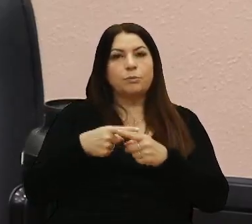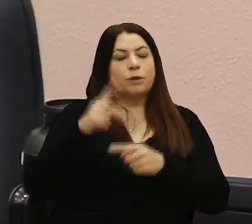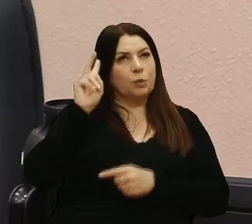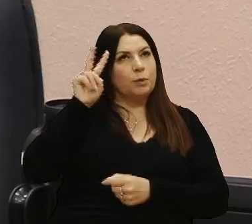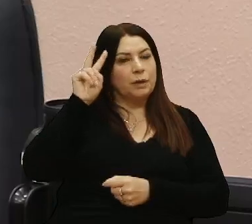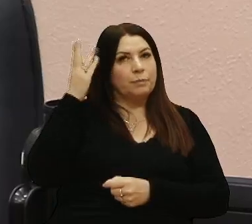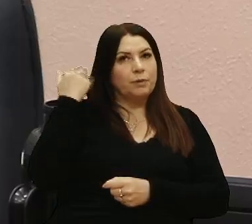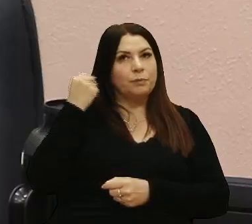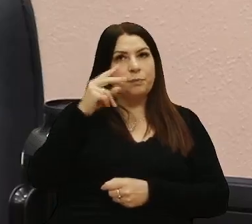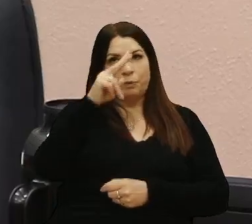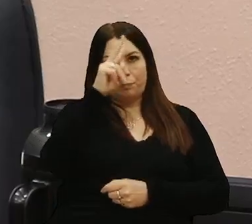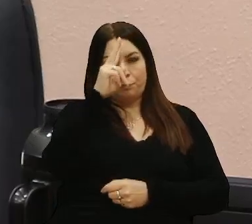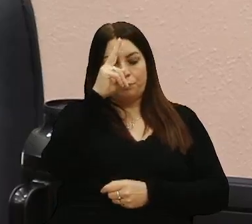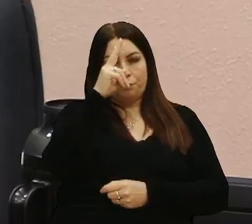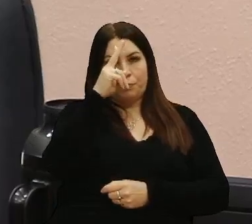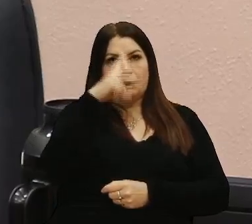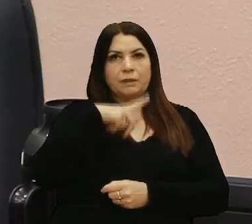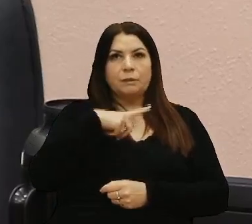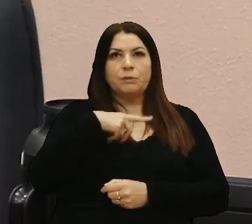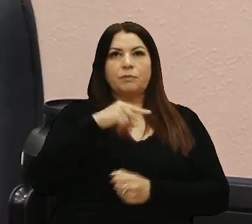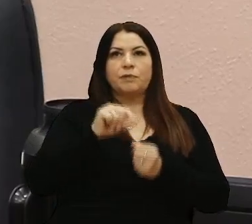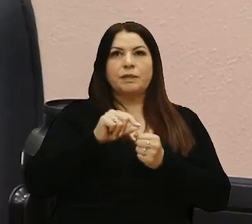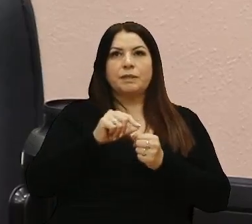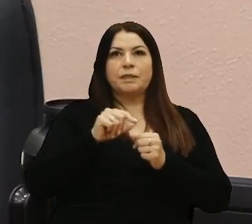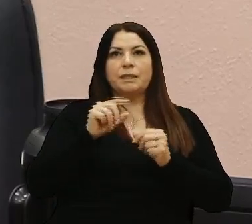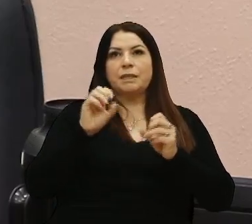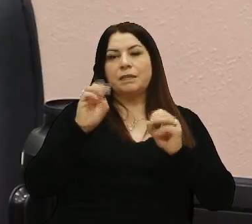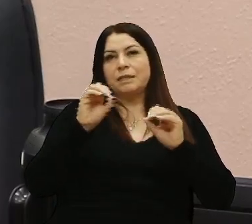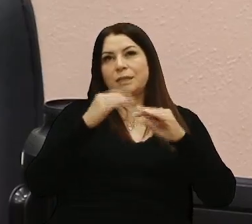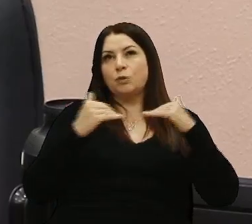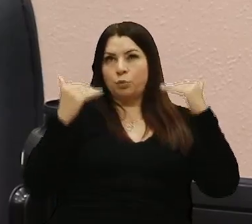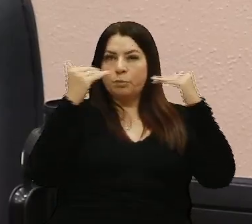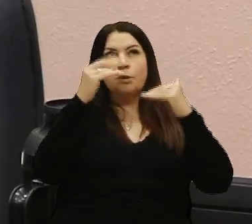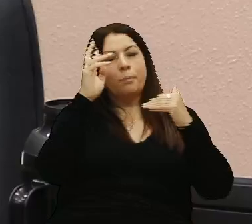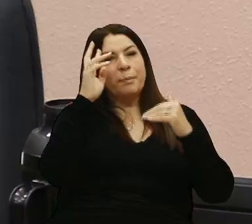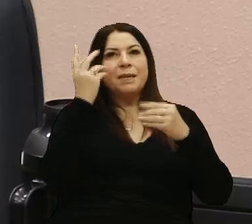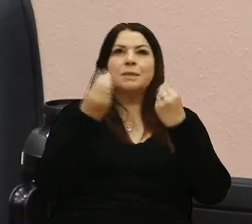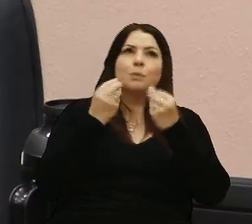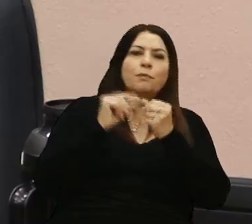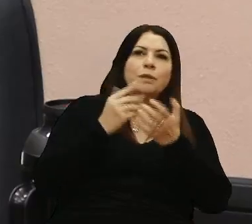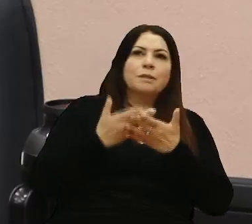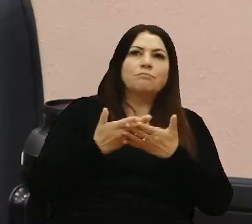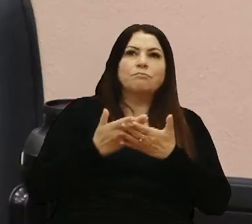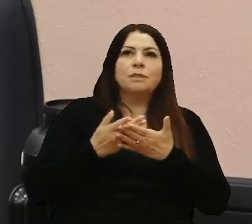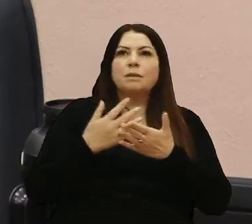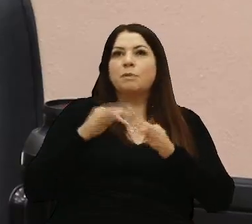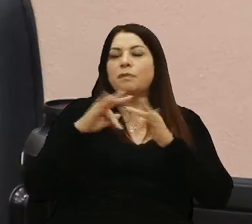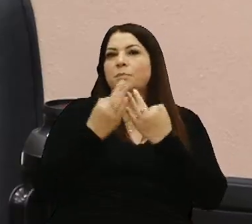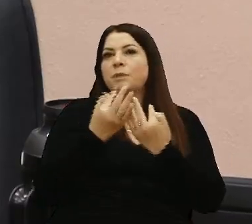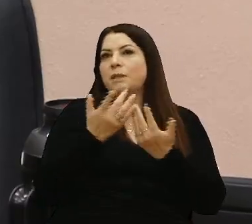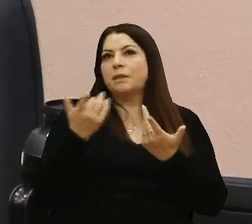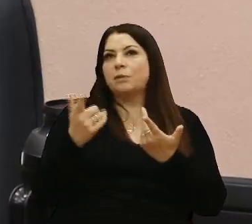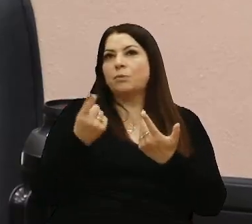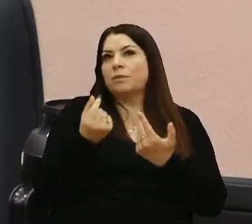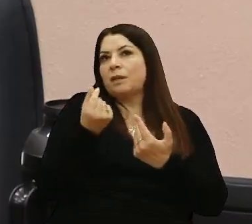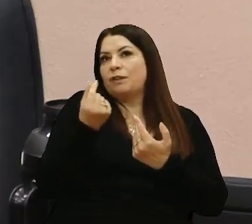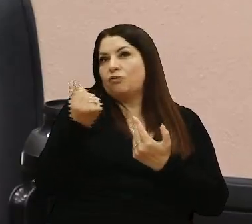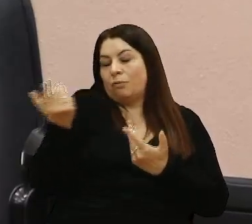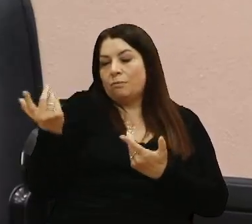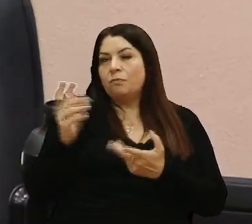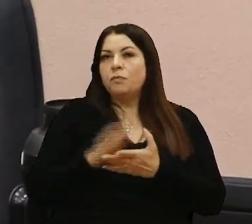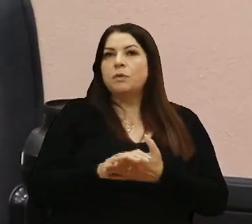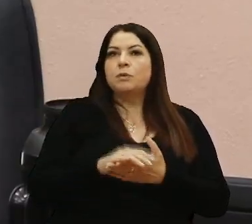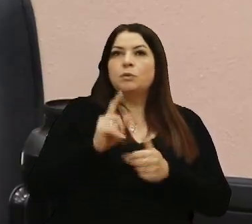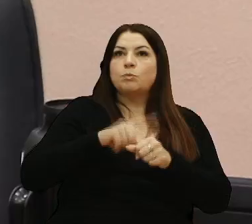lembro, no ensino médio, queria muito cursar o ensino superior, mas ficava pensando como faria, já que minha família não é uma família de posses. E,